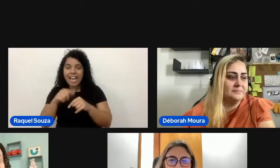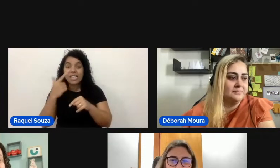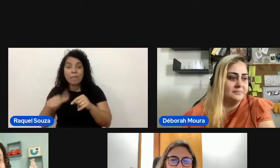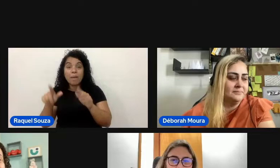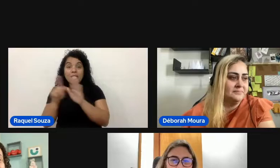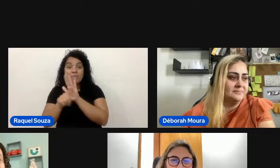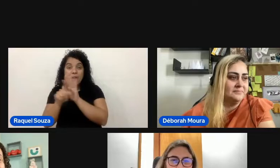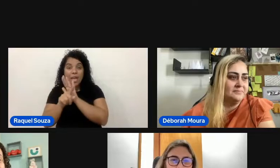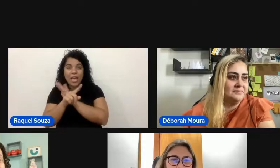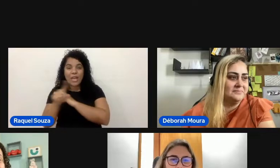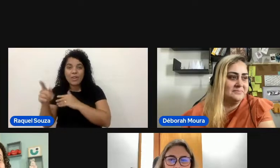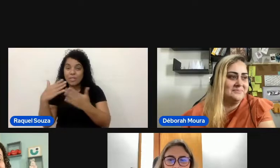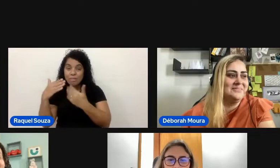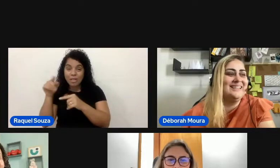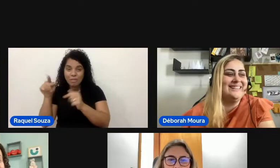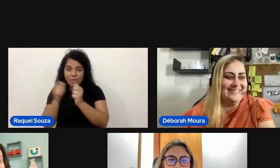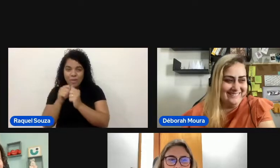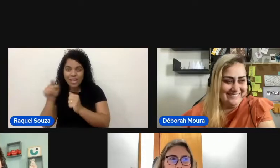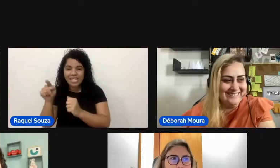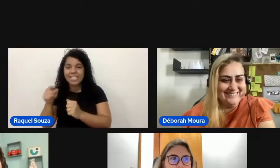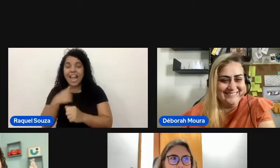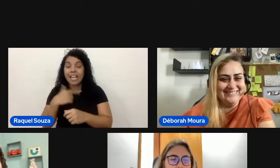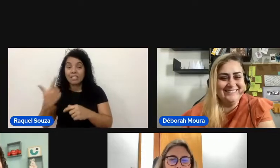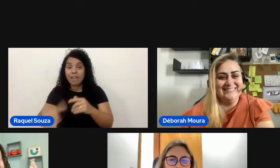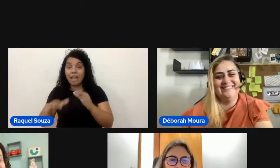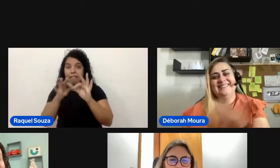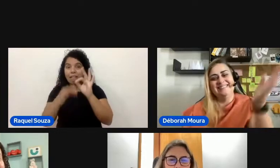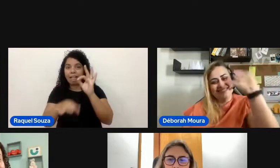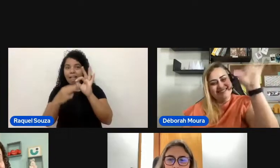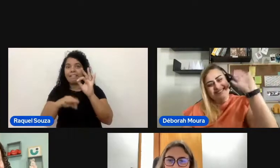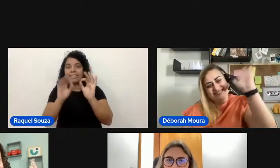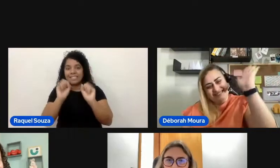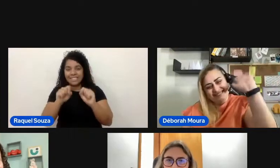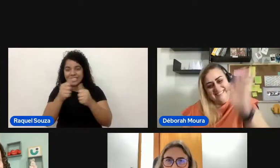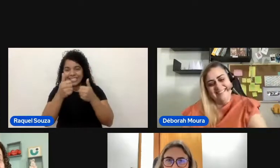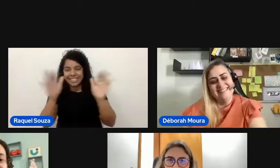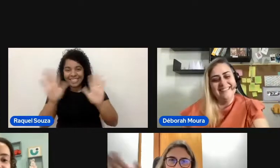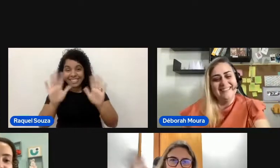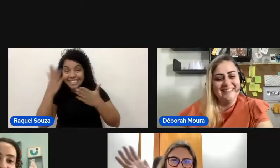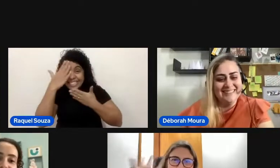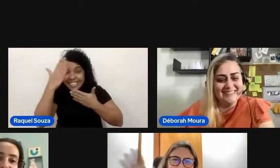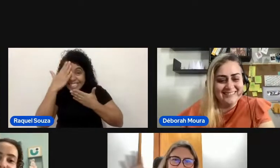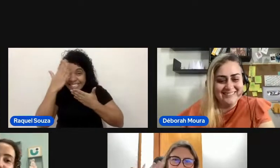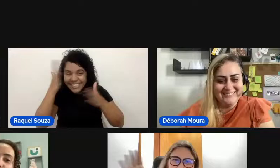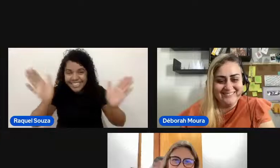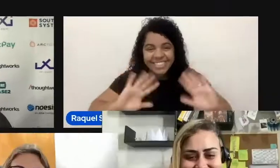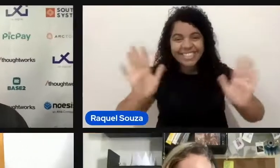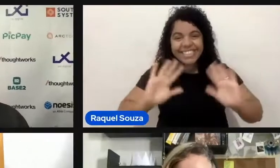isso daqui dá pano para manga, né? Como a gente diz por aqui. Obrigada, gente.